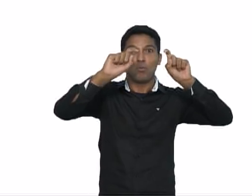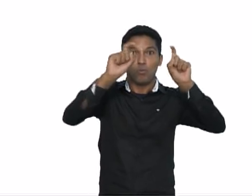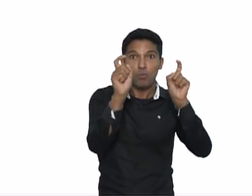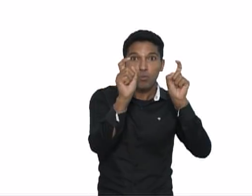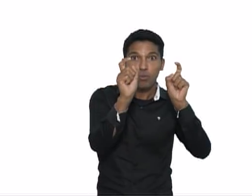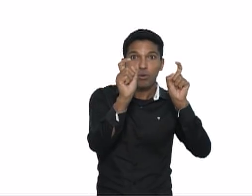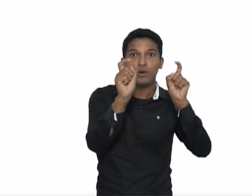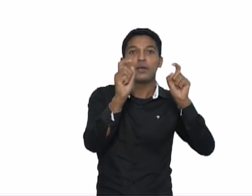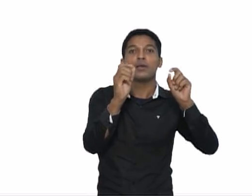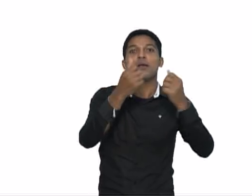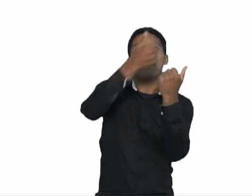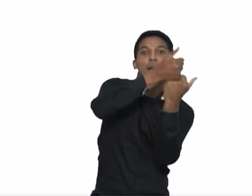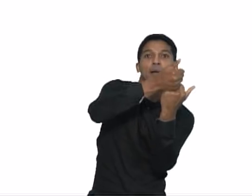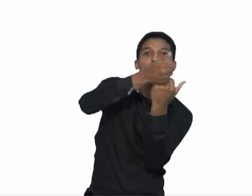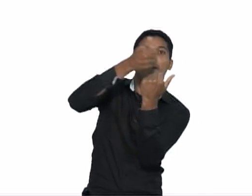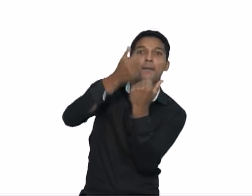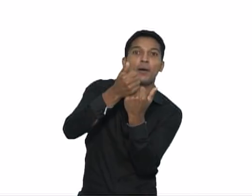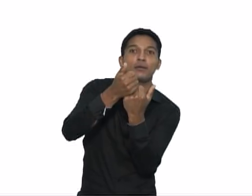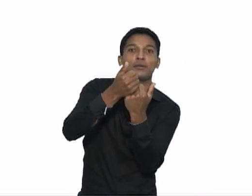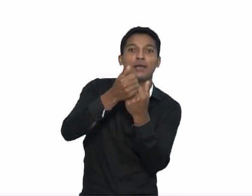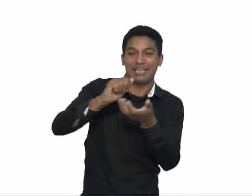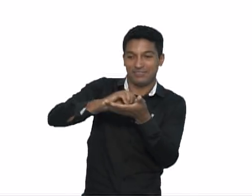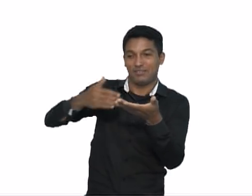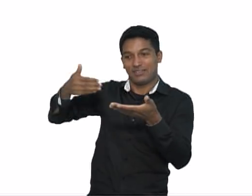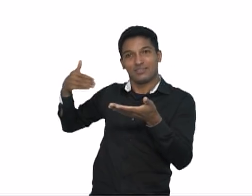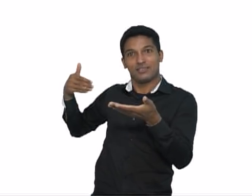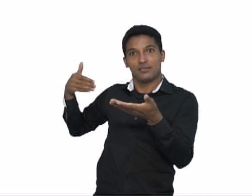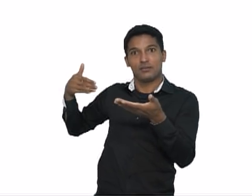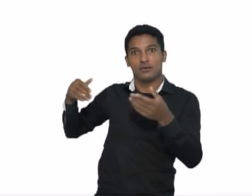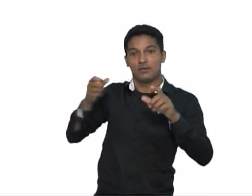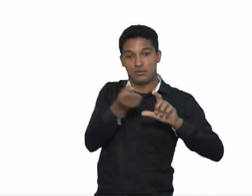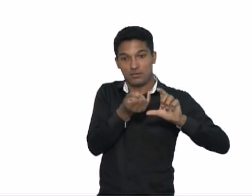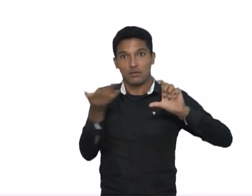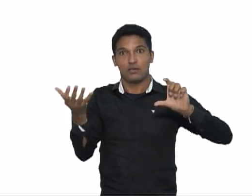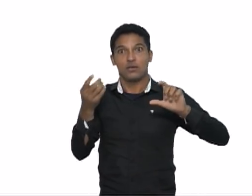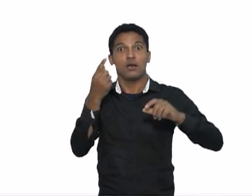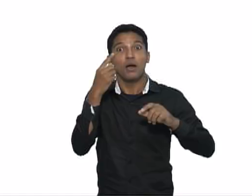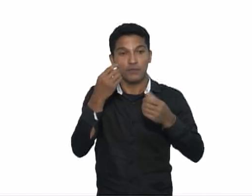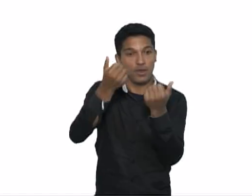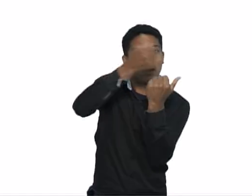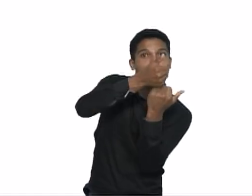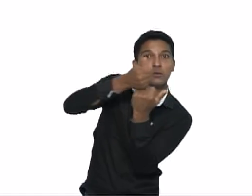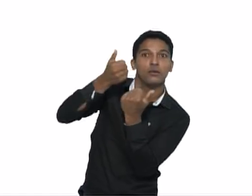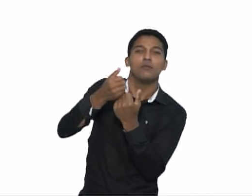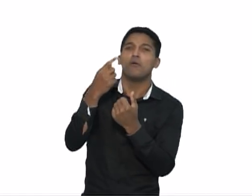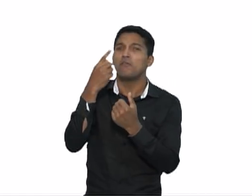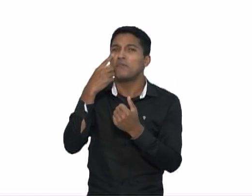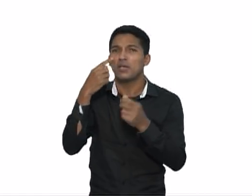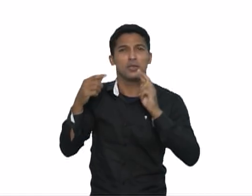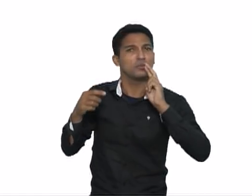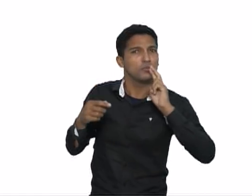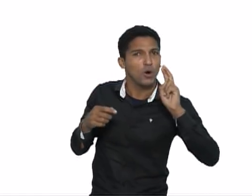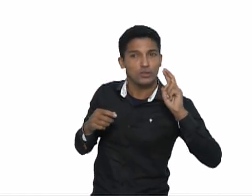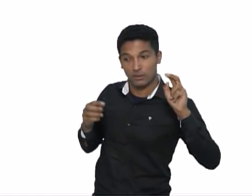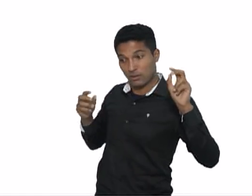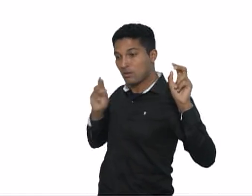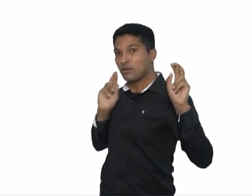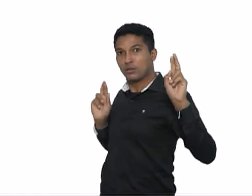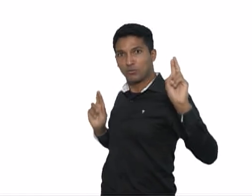encontradas no exercício anterior para verificar se a resposta do produto notável está correta. Então, nós